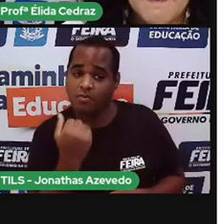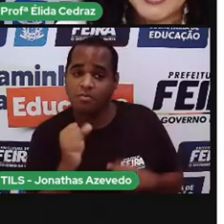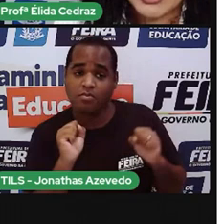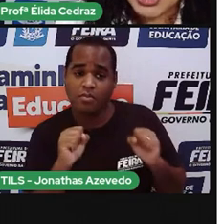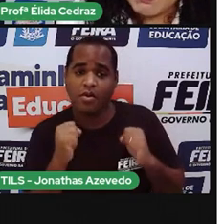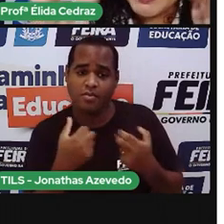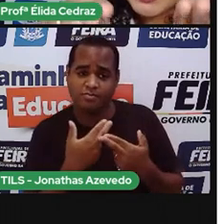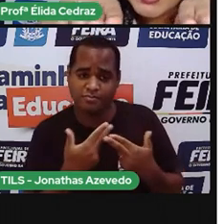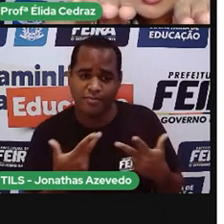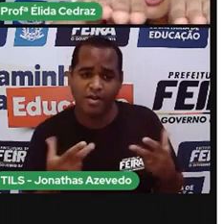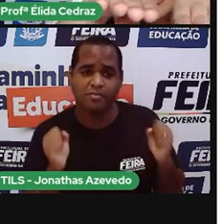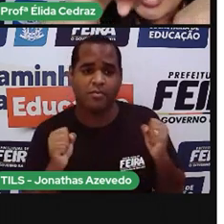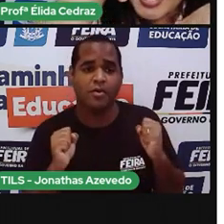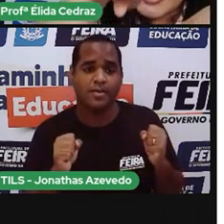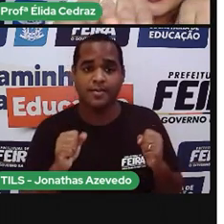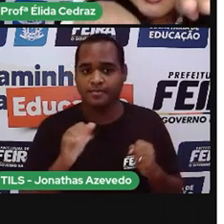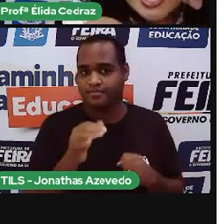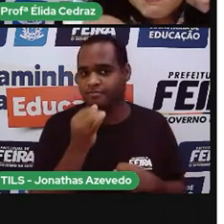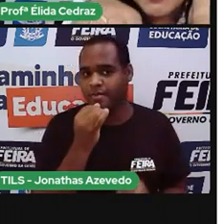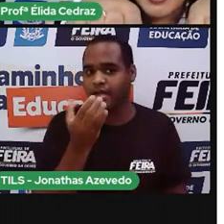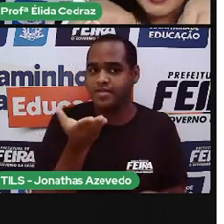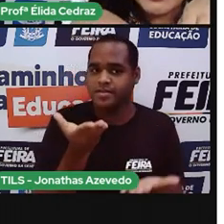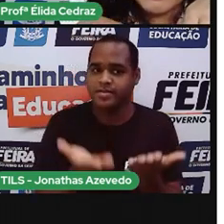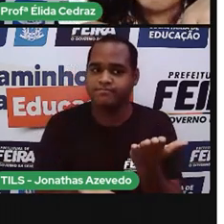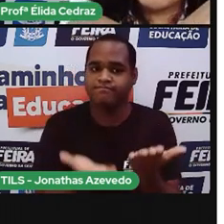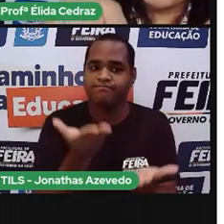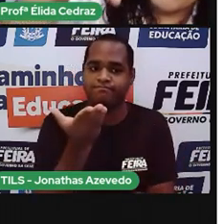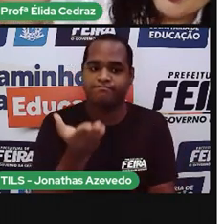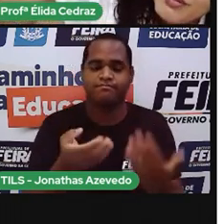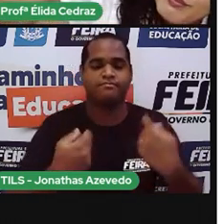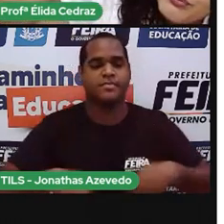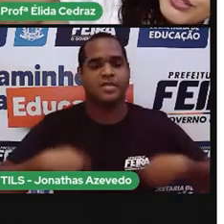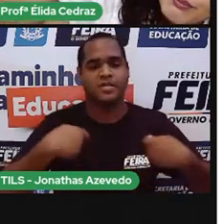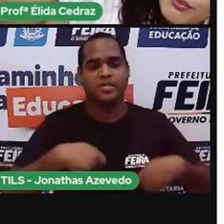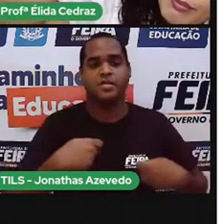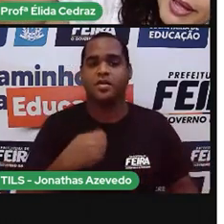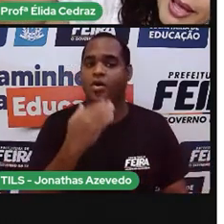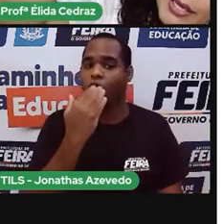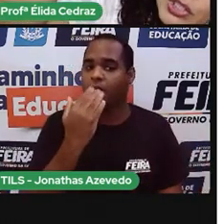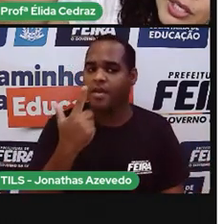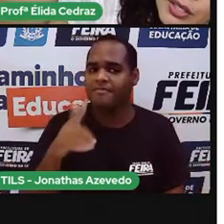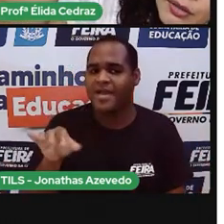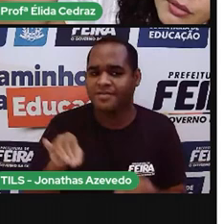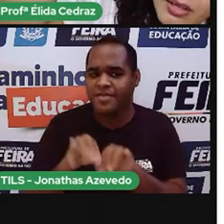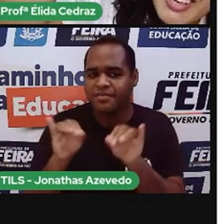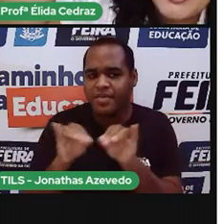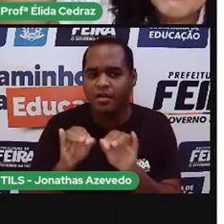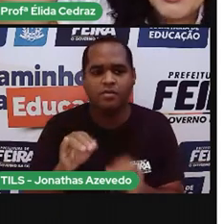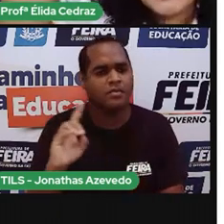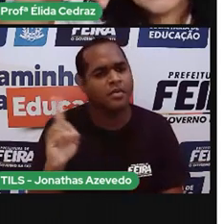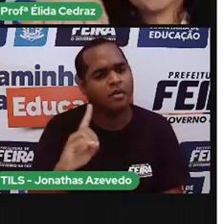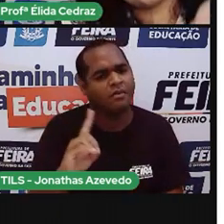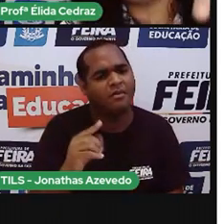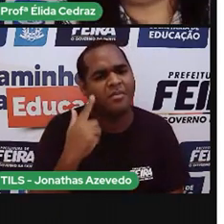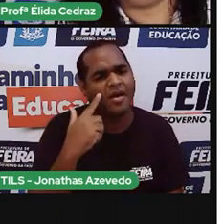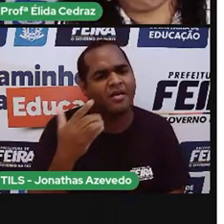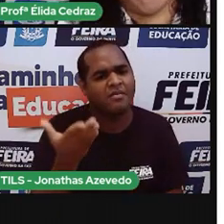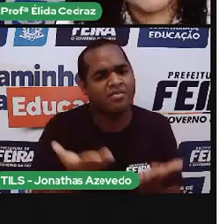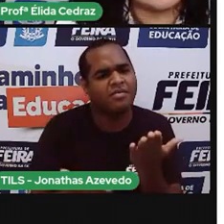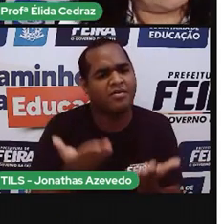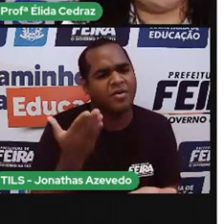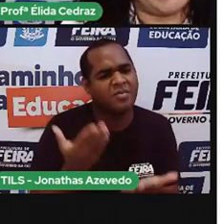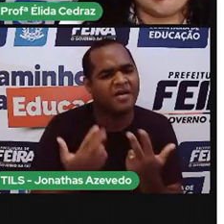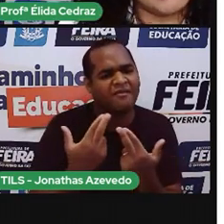coisas, mas a gente precisa equilibrar, não comer muita bobagem e também não precisa comer